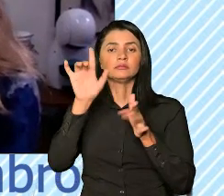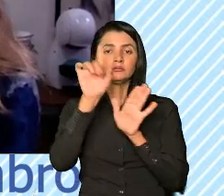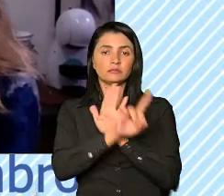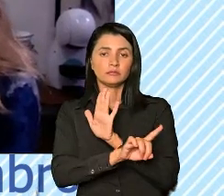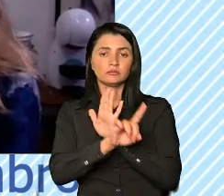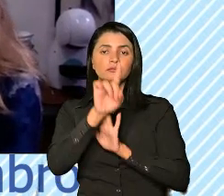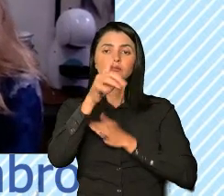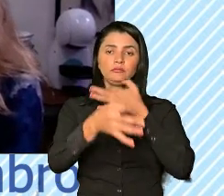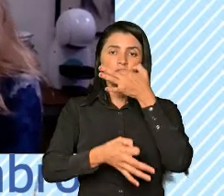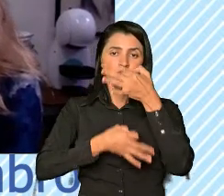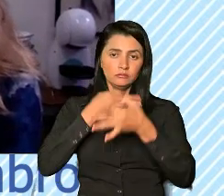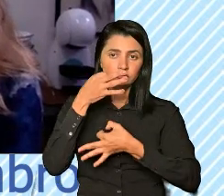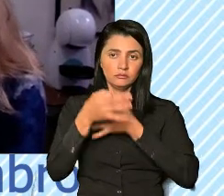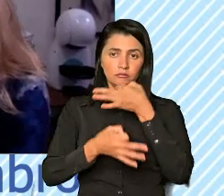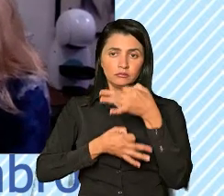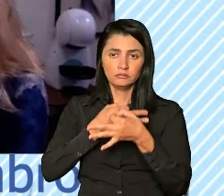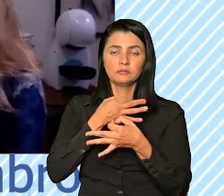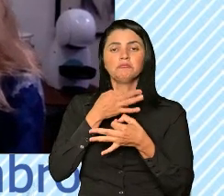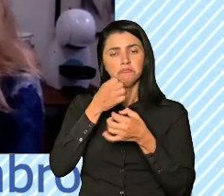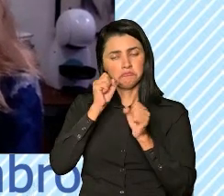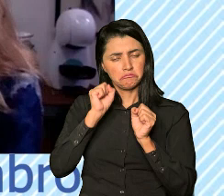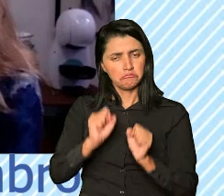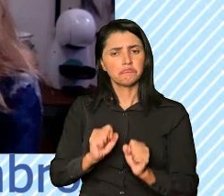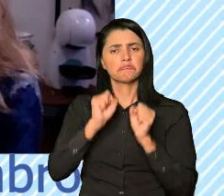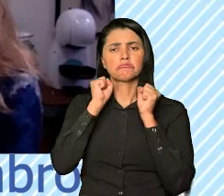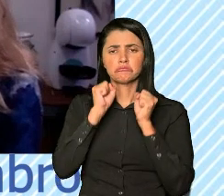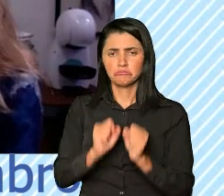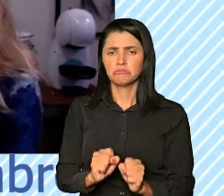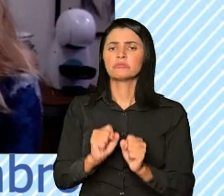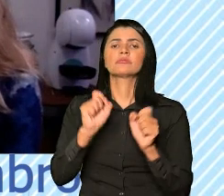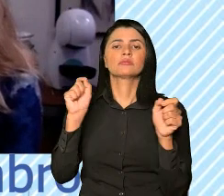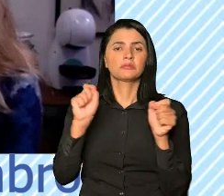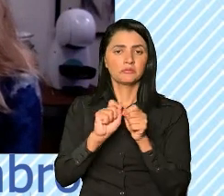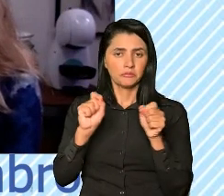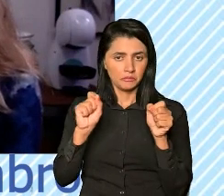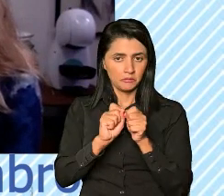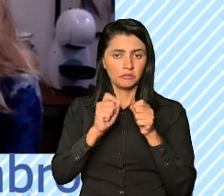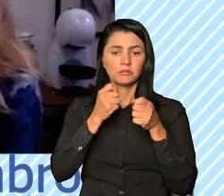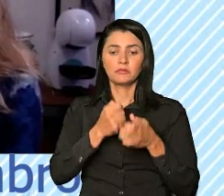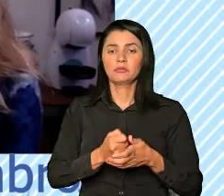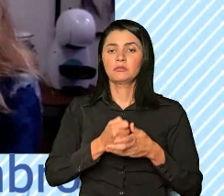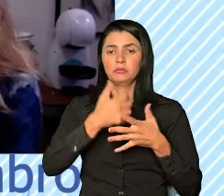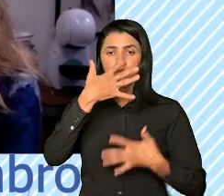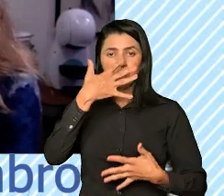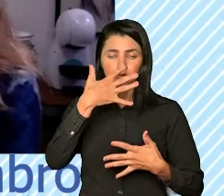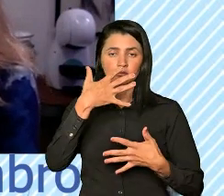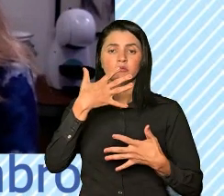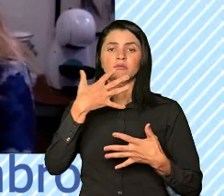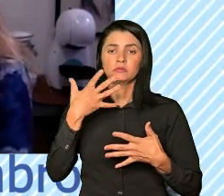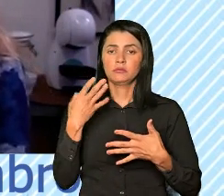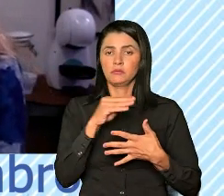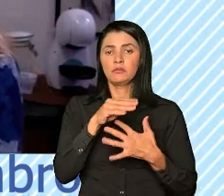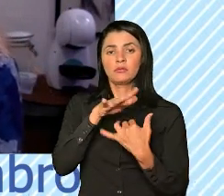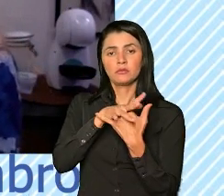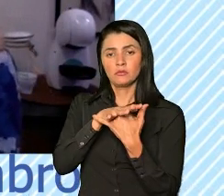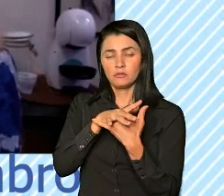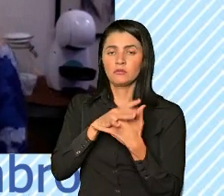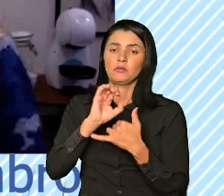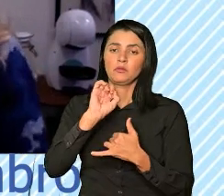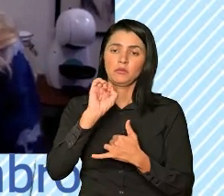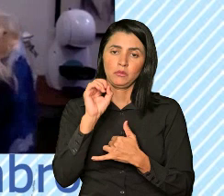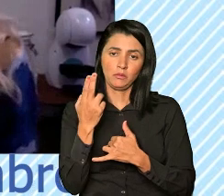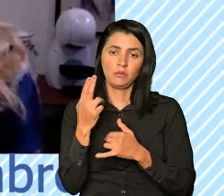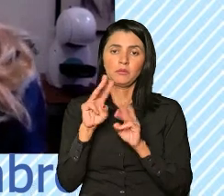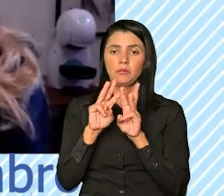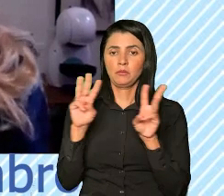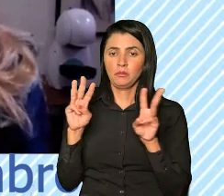e comentários serão bem-vindos, podem ser feitos ou pelo YouTube ou aqui no